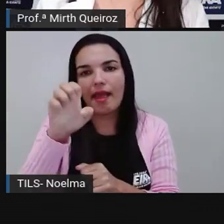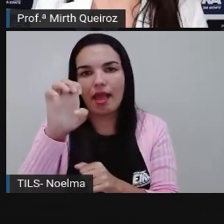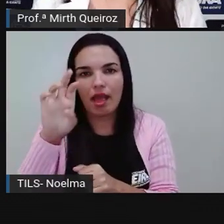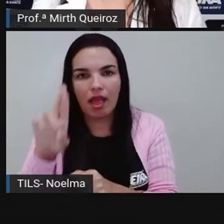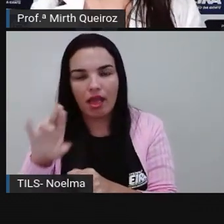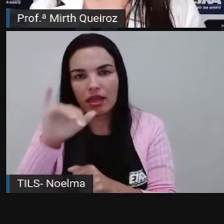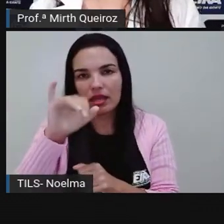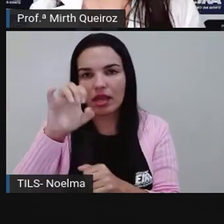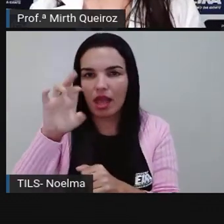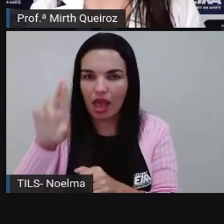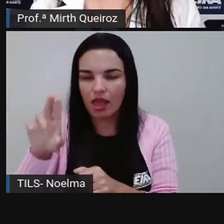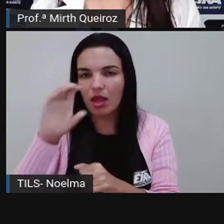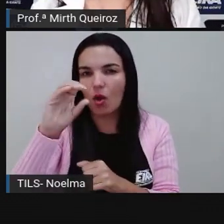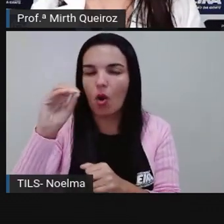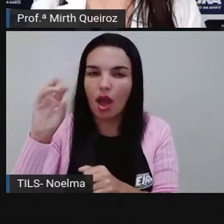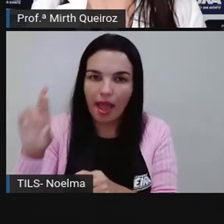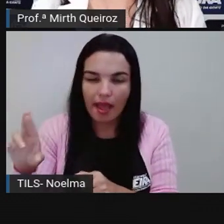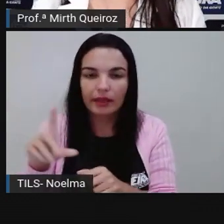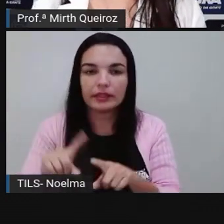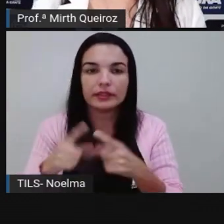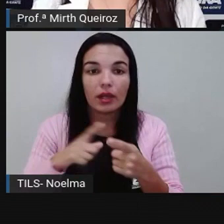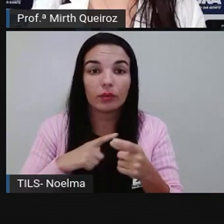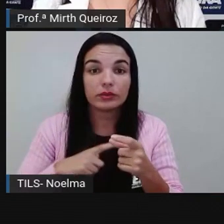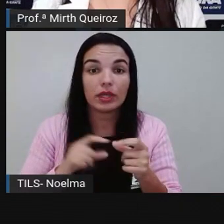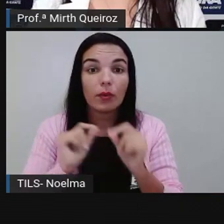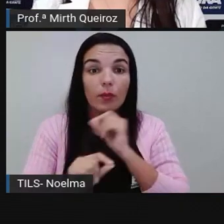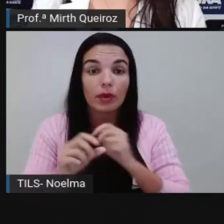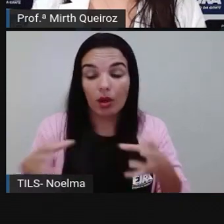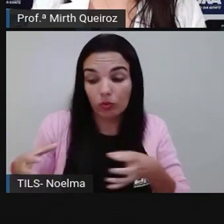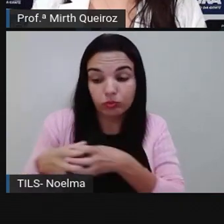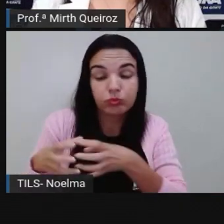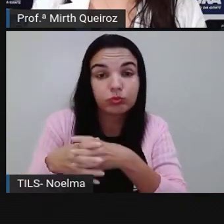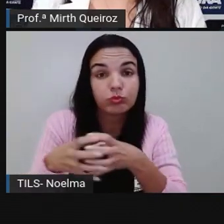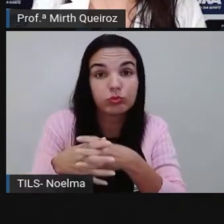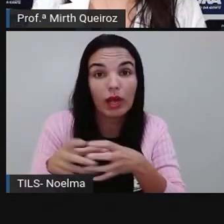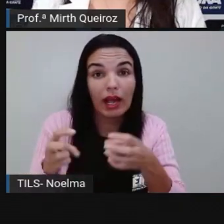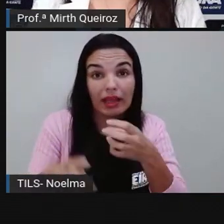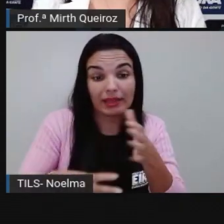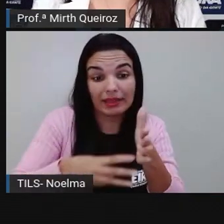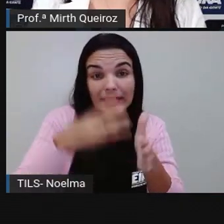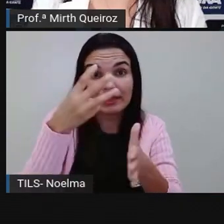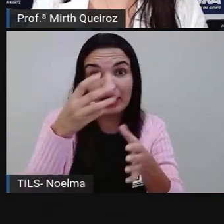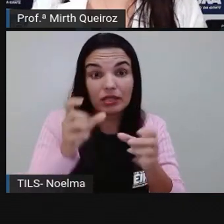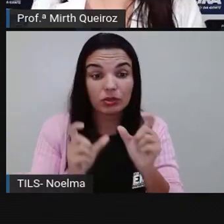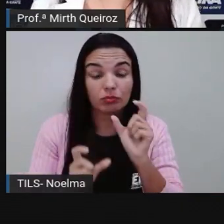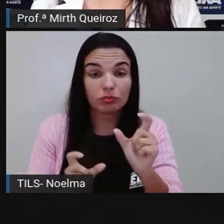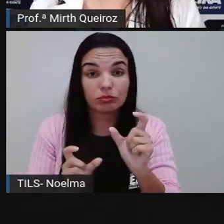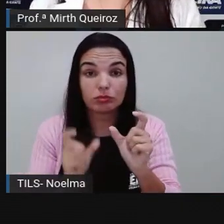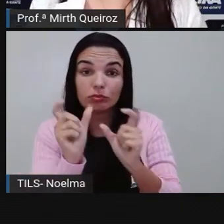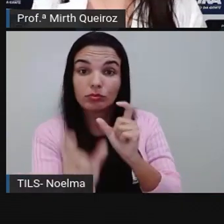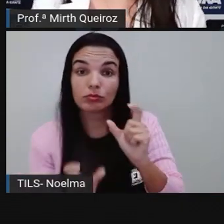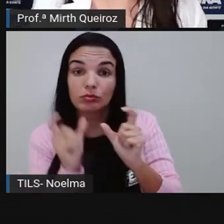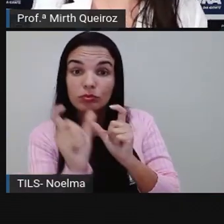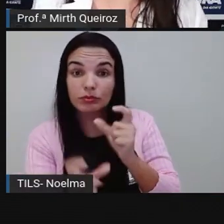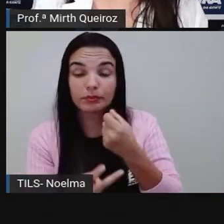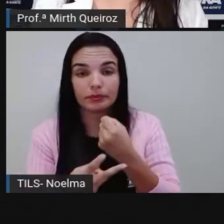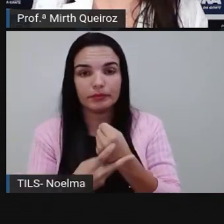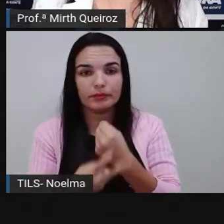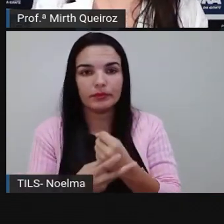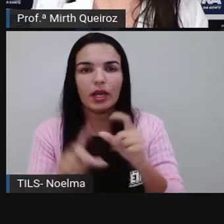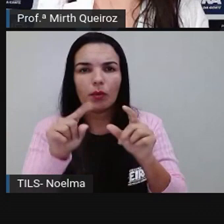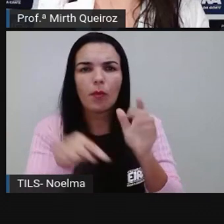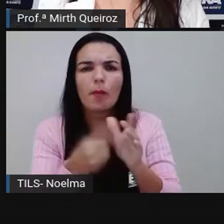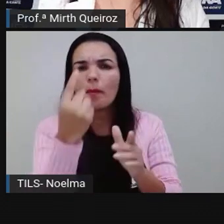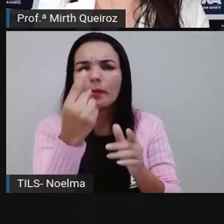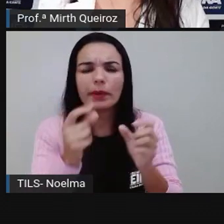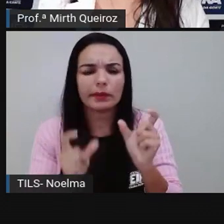OR, nós podemos agrupar os verbos em 3 conjugações verbais. Neste caso, a primeira